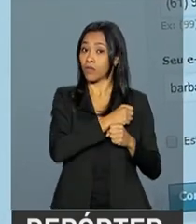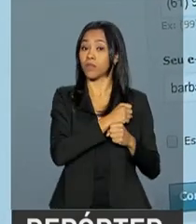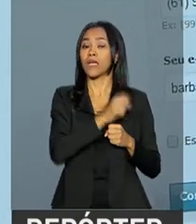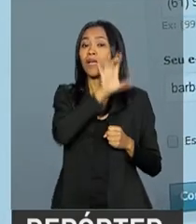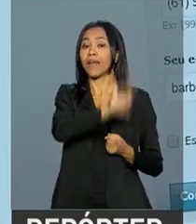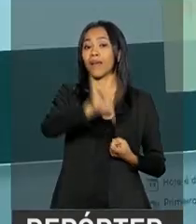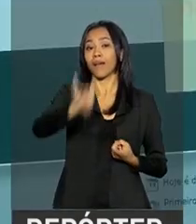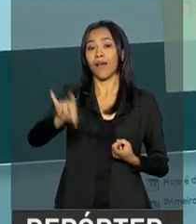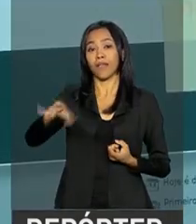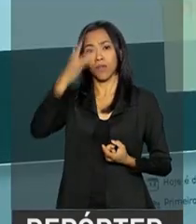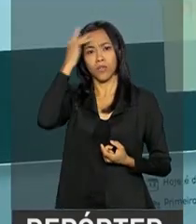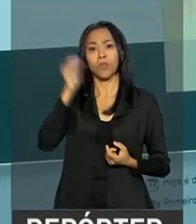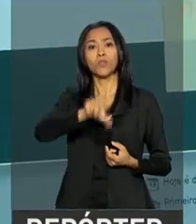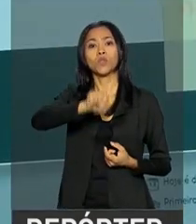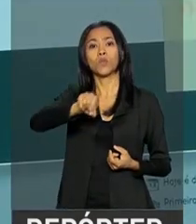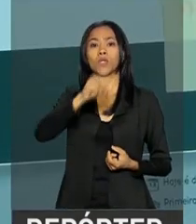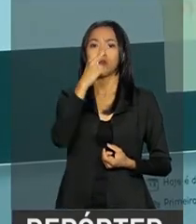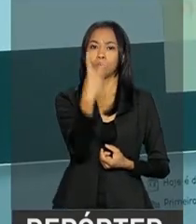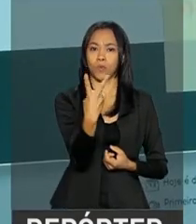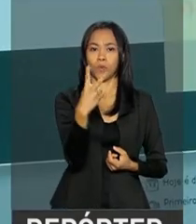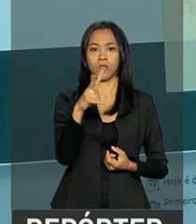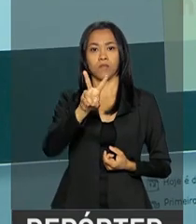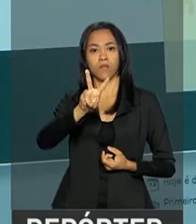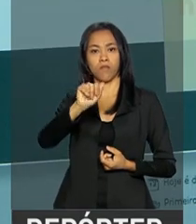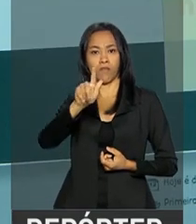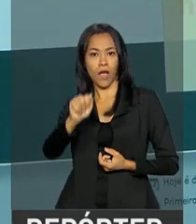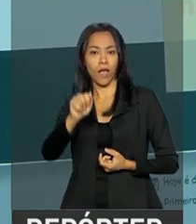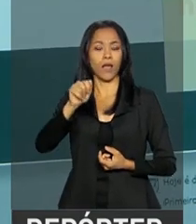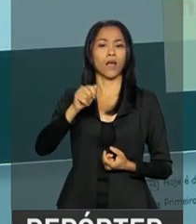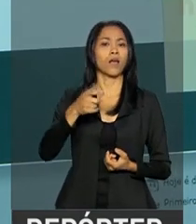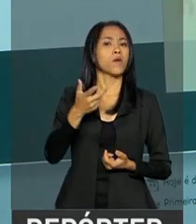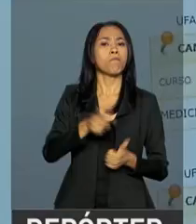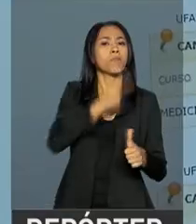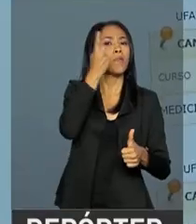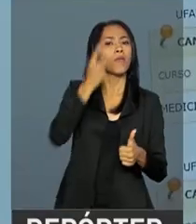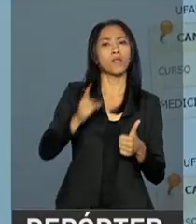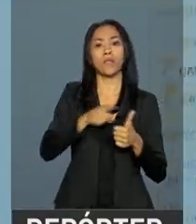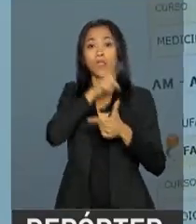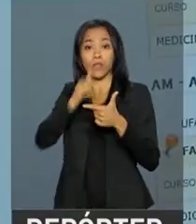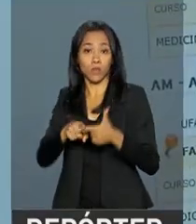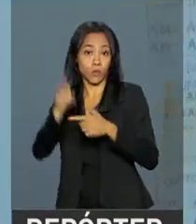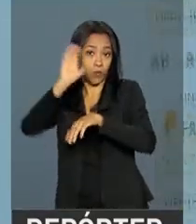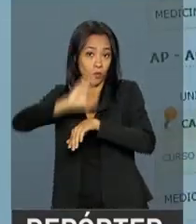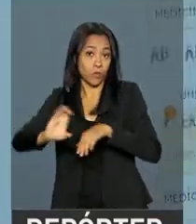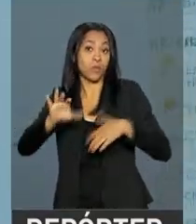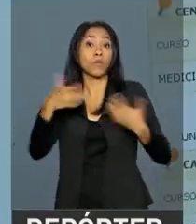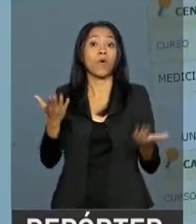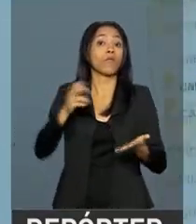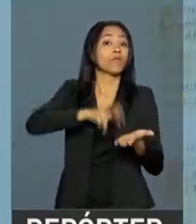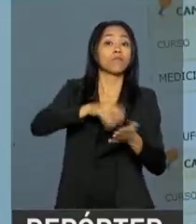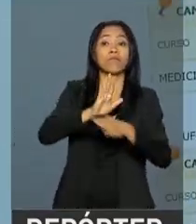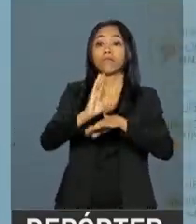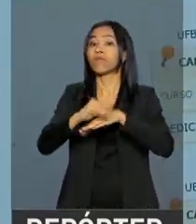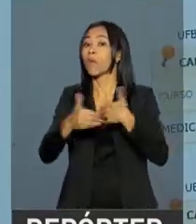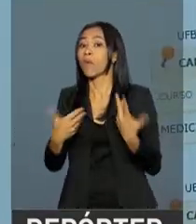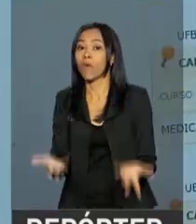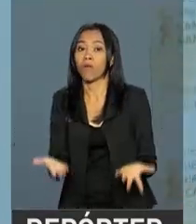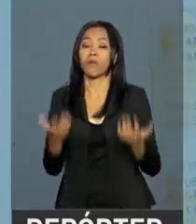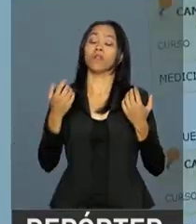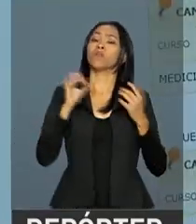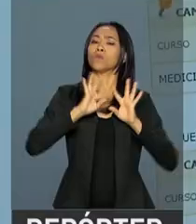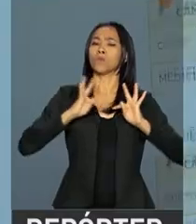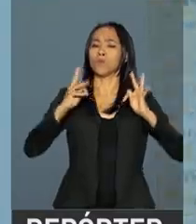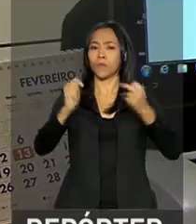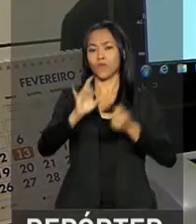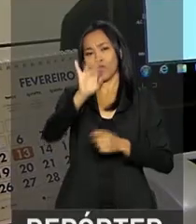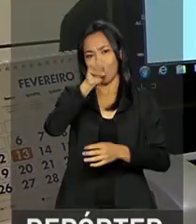poderá se inscrever em até duas vagas, especificando a ordem de preferência e o turno no qual pretende estudar. Tudo só pode